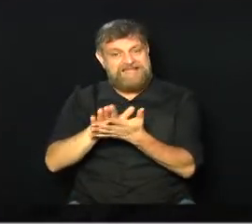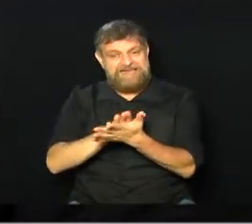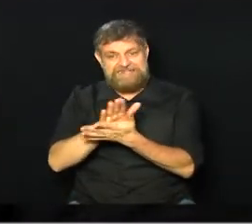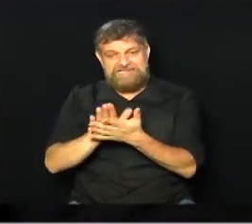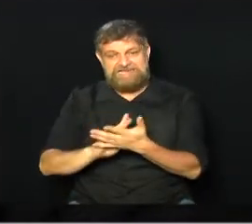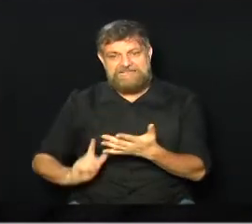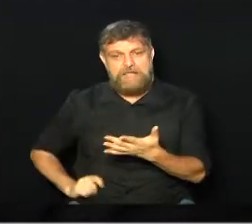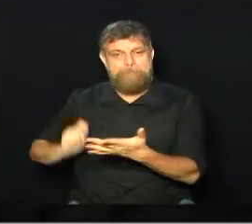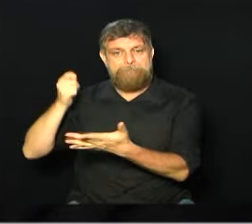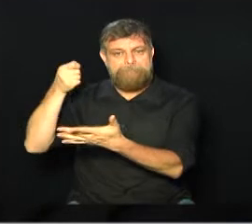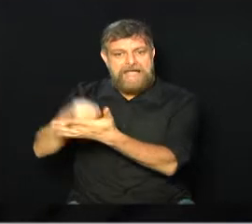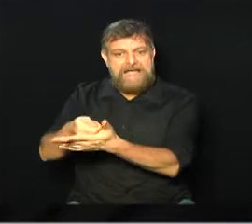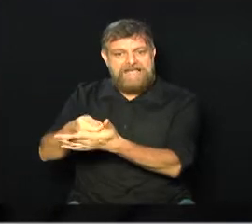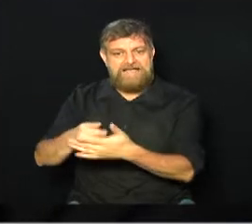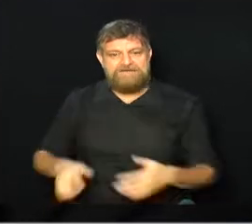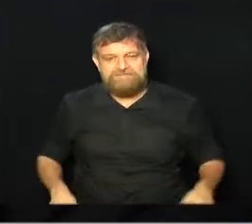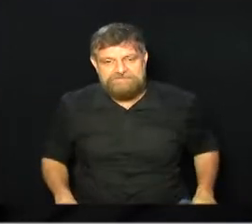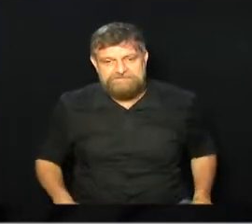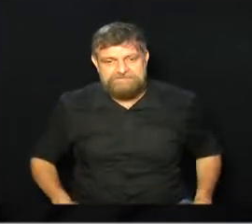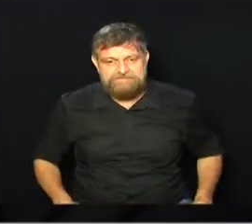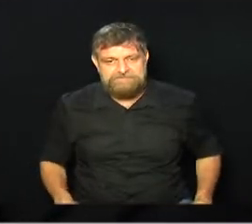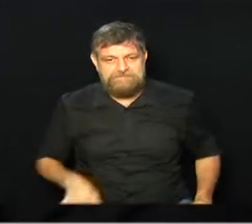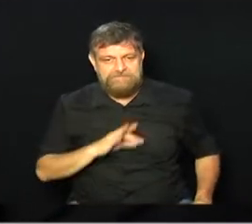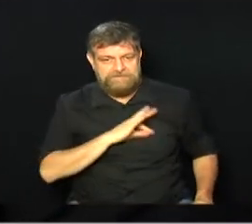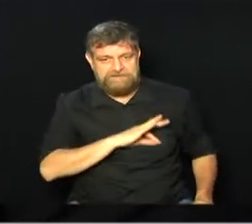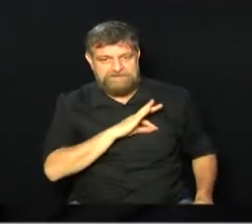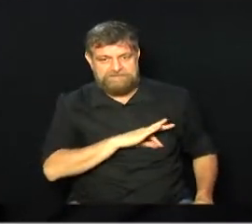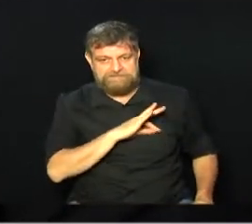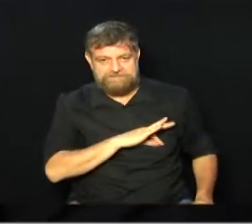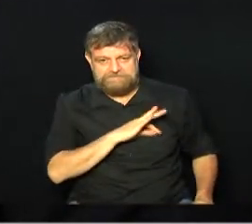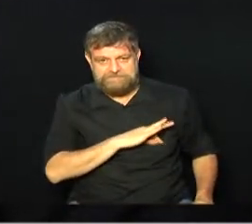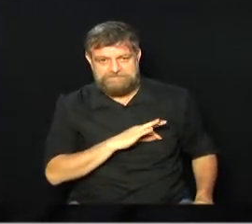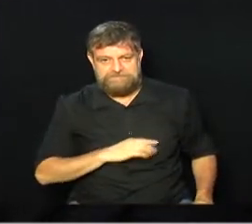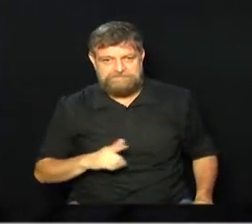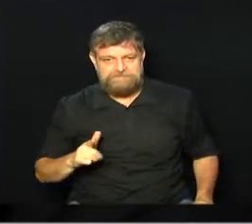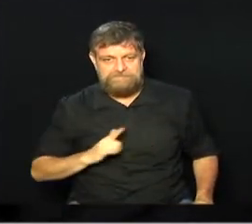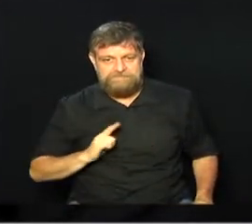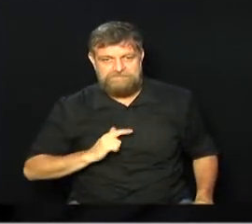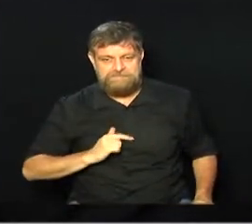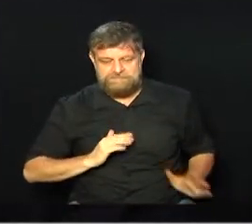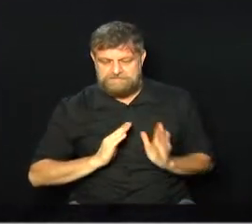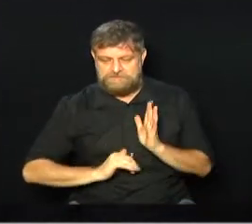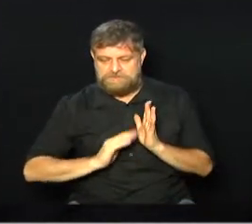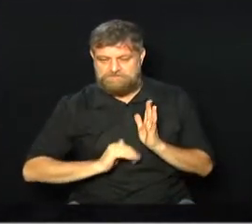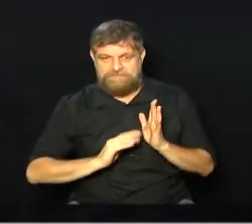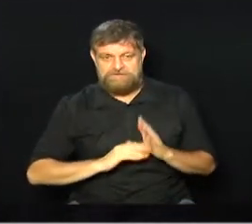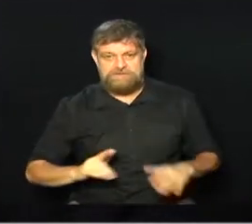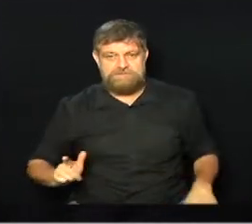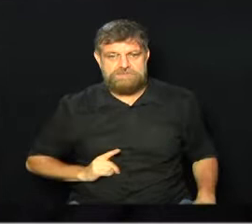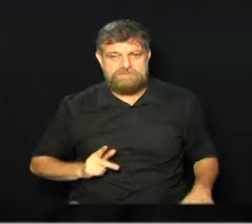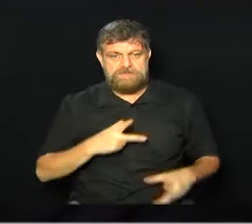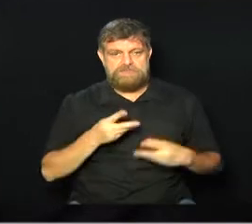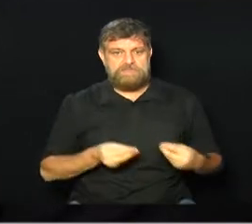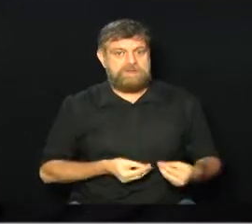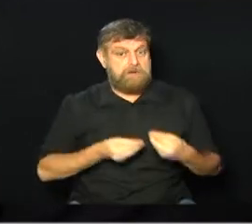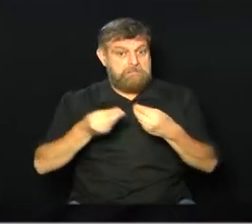pagava o tanto que você ganhava, às vezes te pagava menos, às vezes te dava de presente